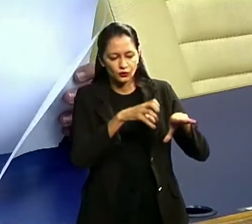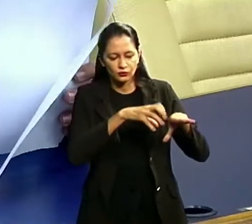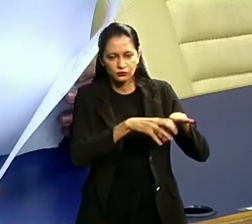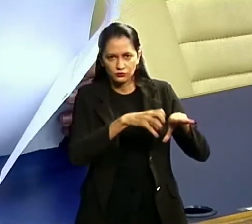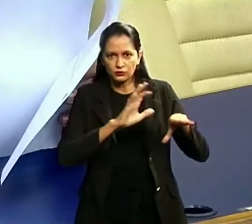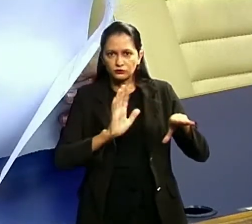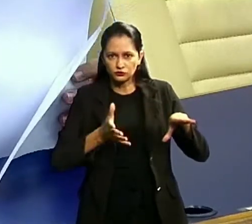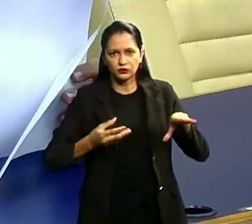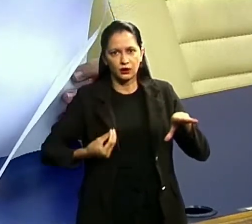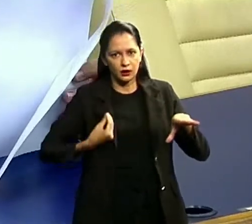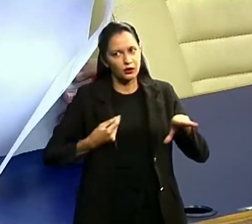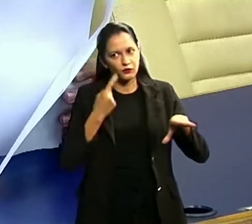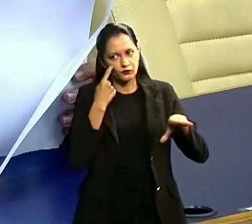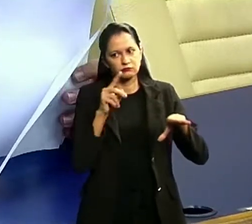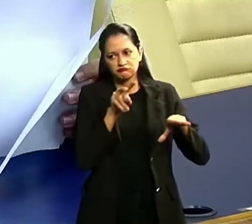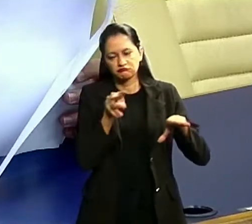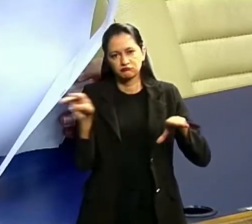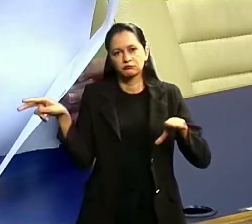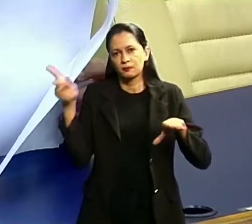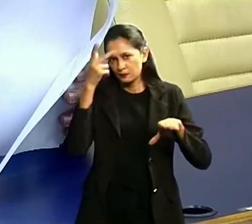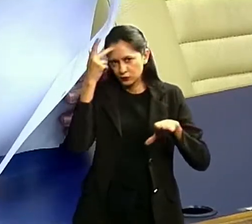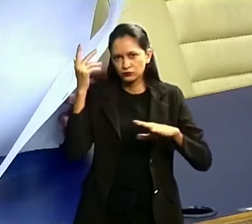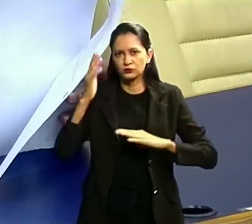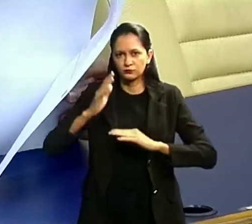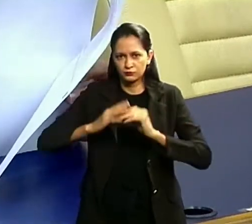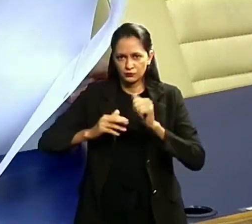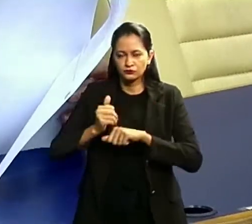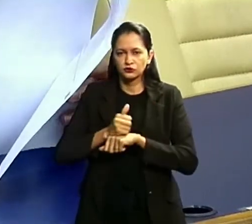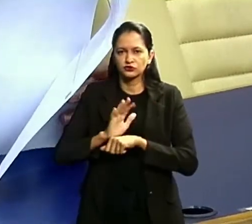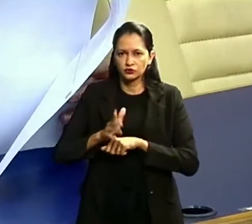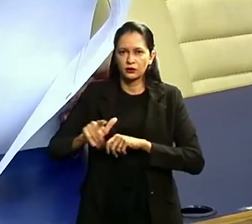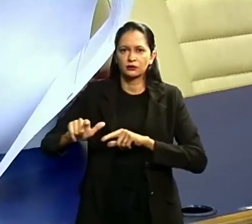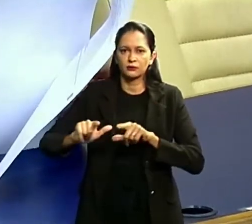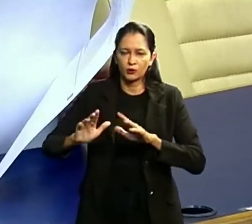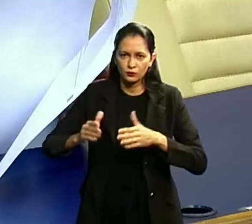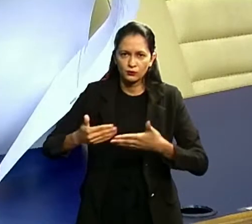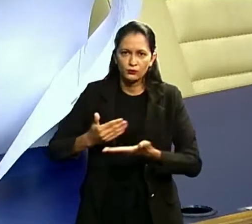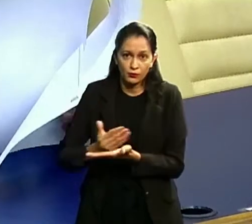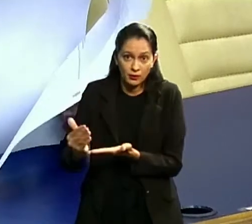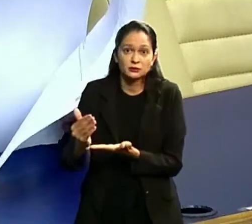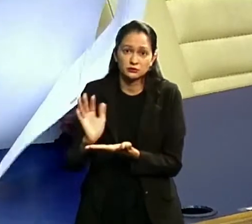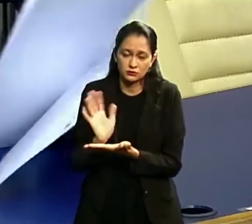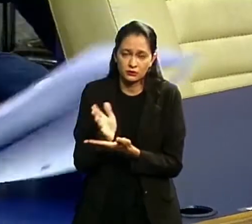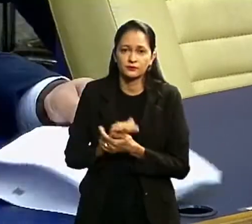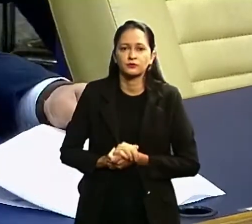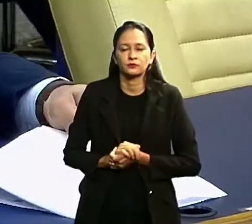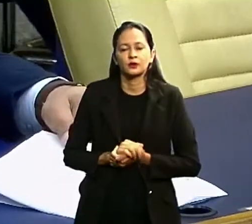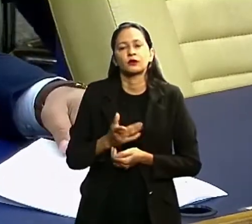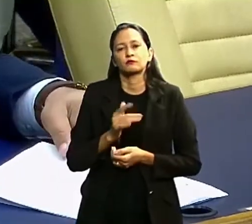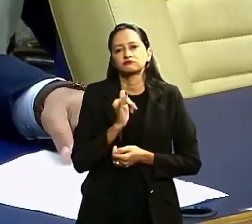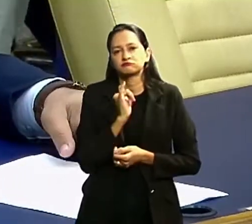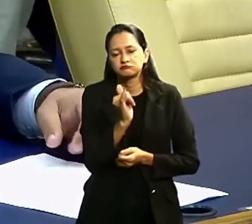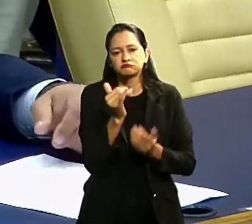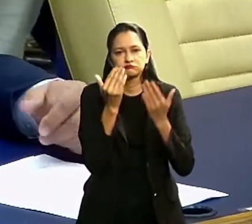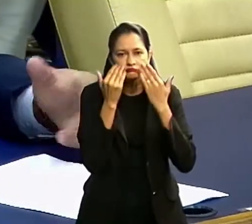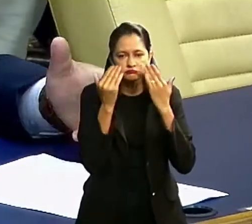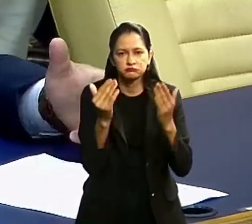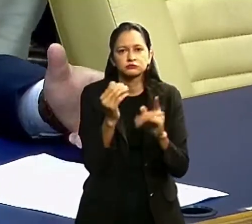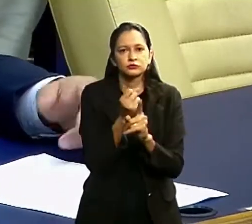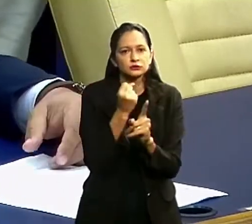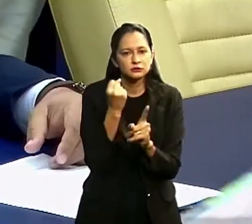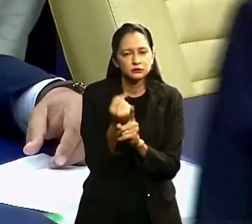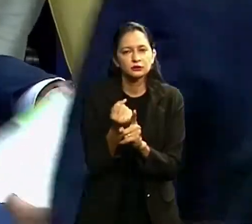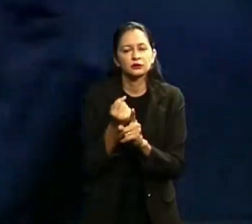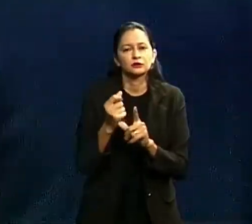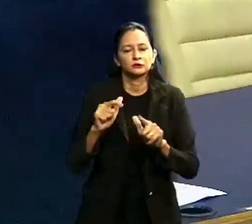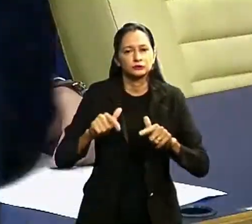Então, quero aqui dizer a toda a comunidade ali da região que estamos, temos trabalhado dioturnamente para manter a região